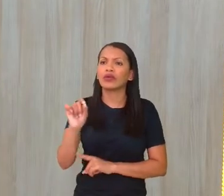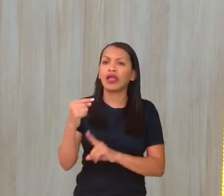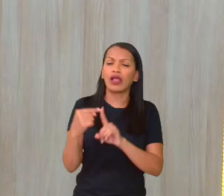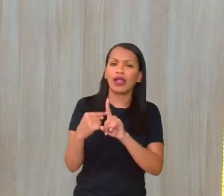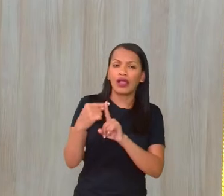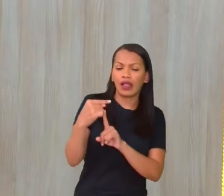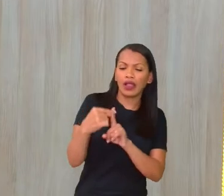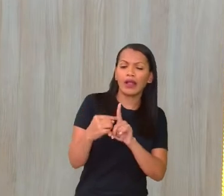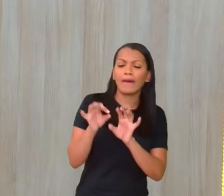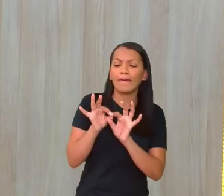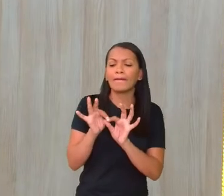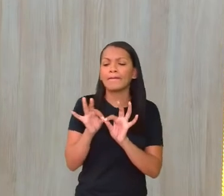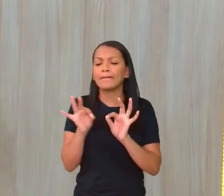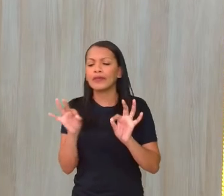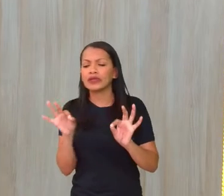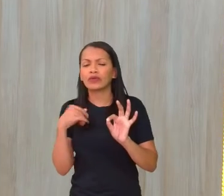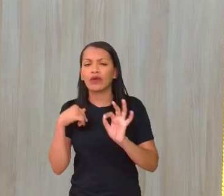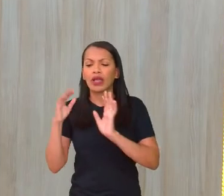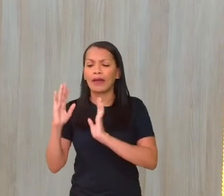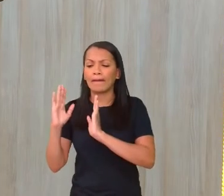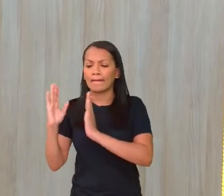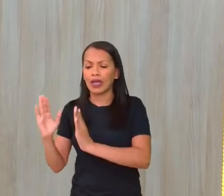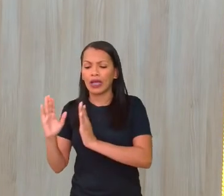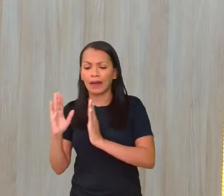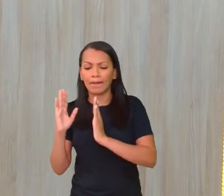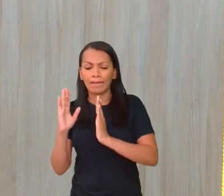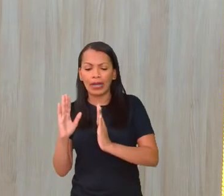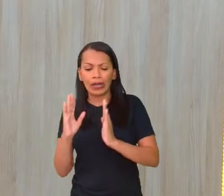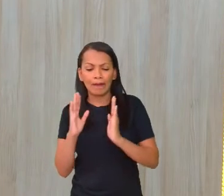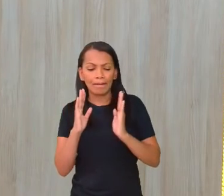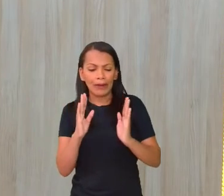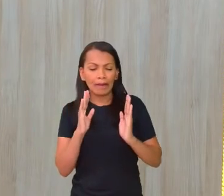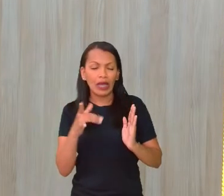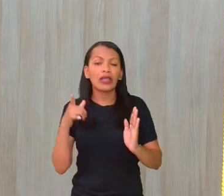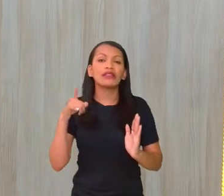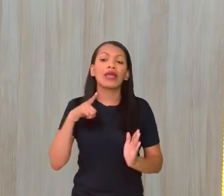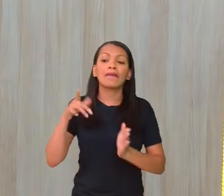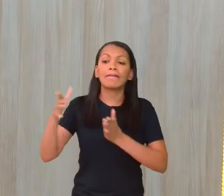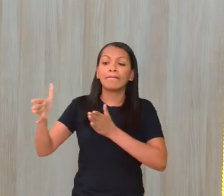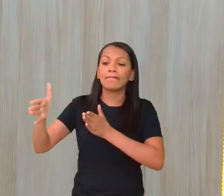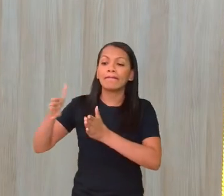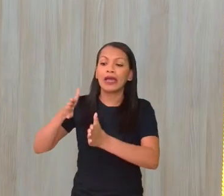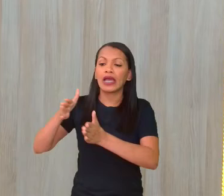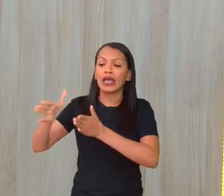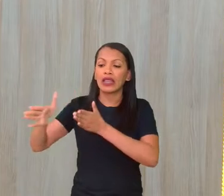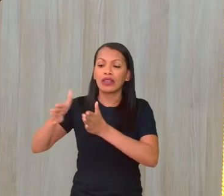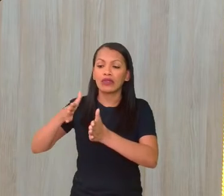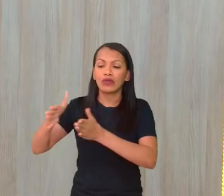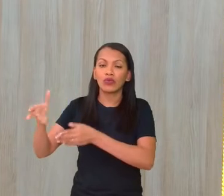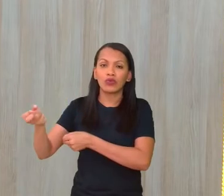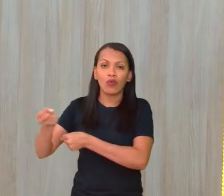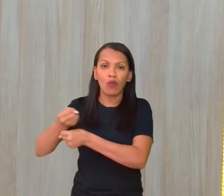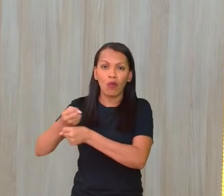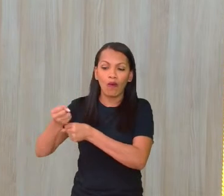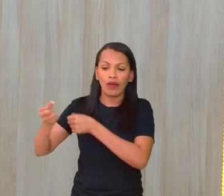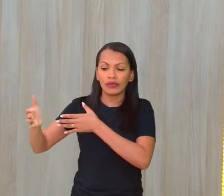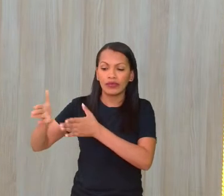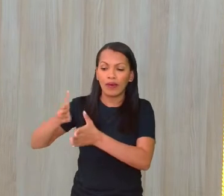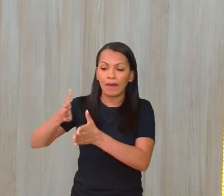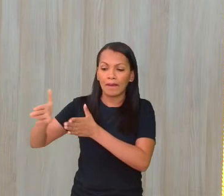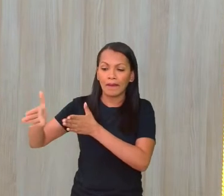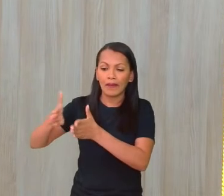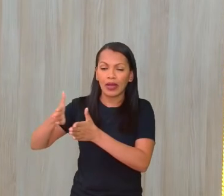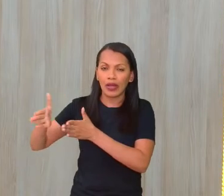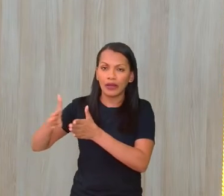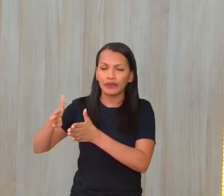ser medida assim, parcialmente. Então tem período do ano, por exemplo, que a região, né, ali o miolo do